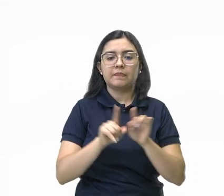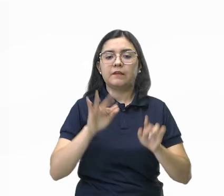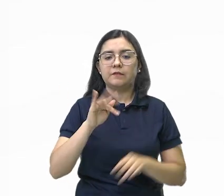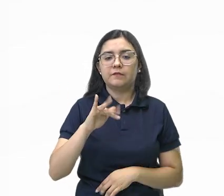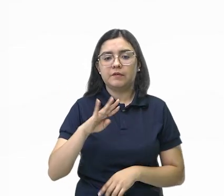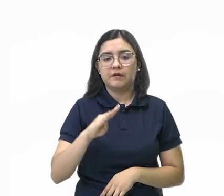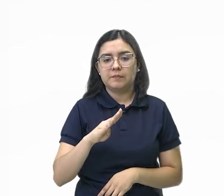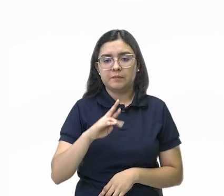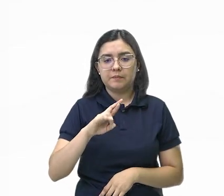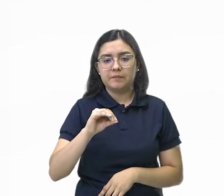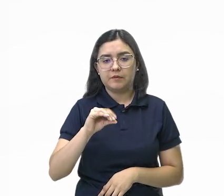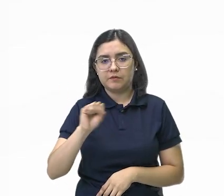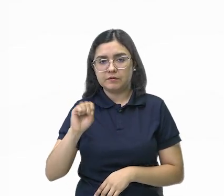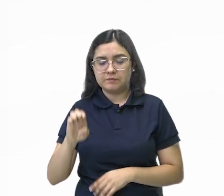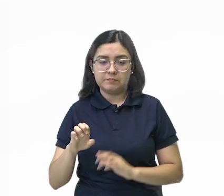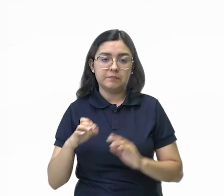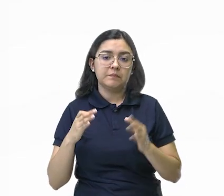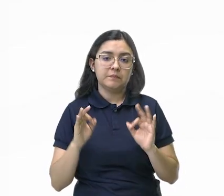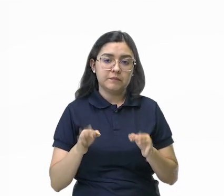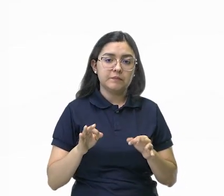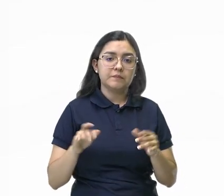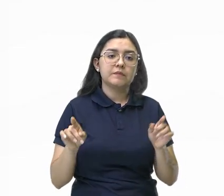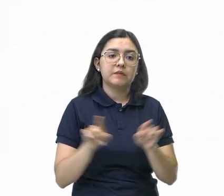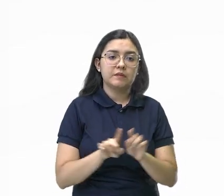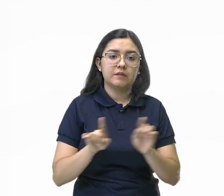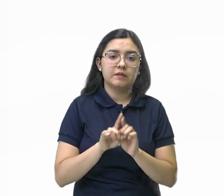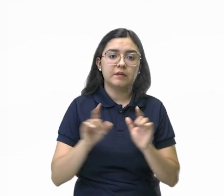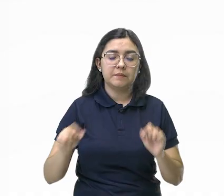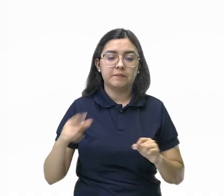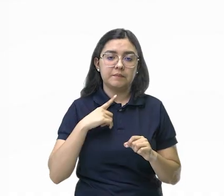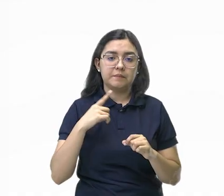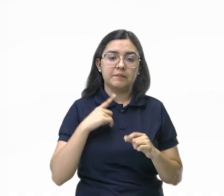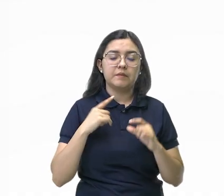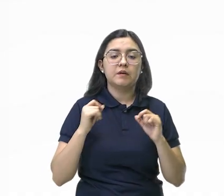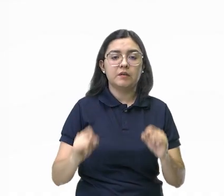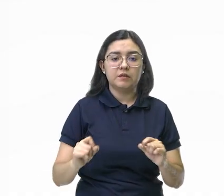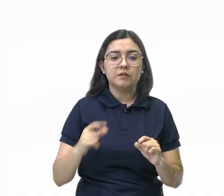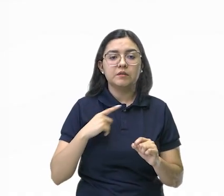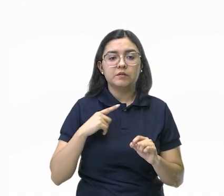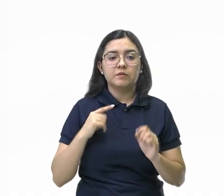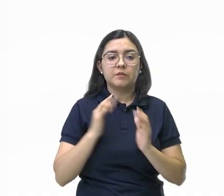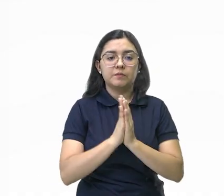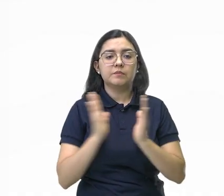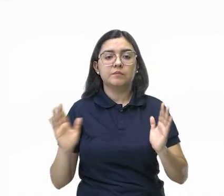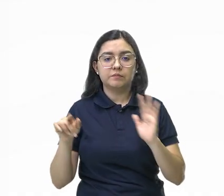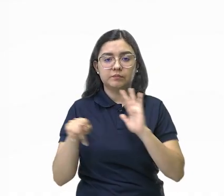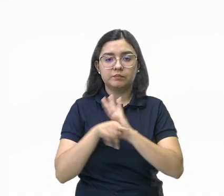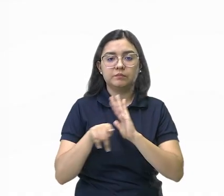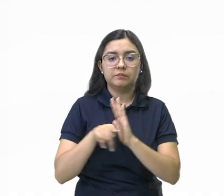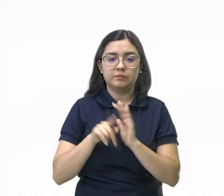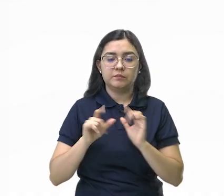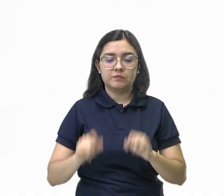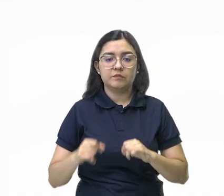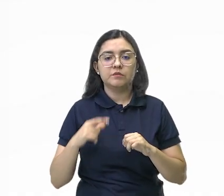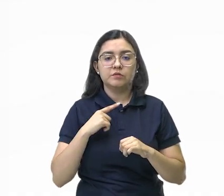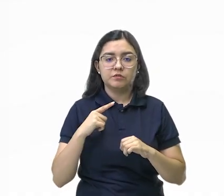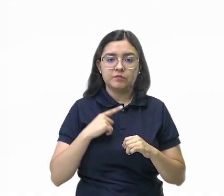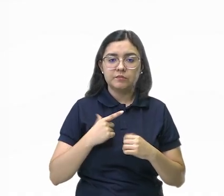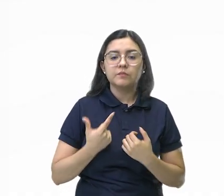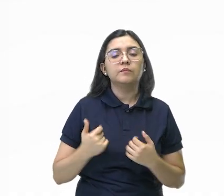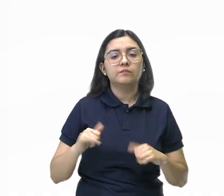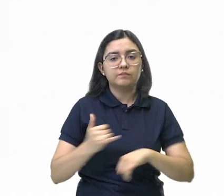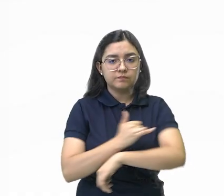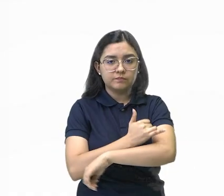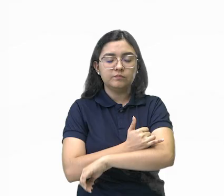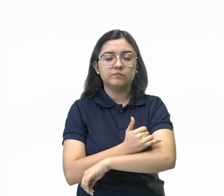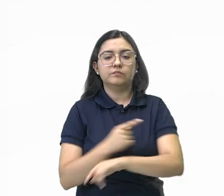por exemplo, né? E na redistribuição de gordura, que é um procedimento onde você faz a